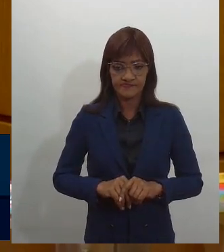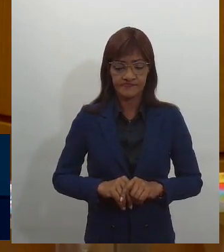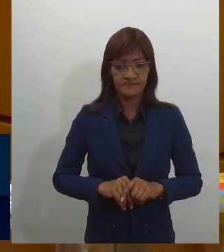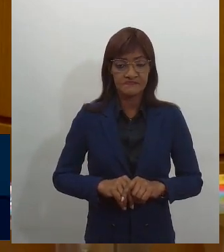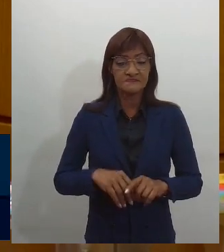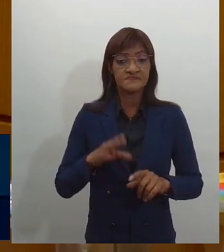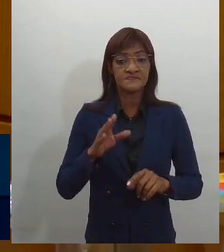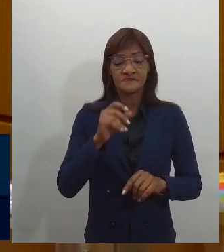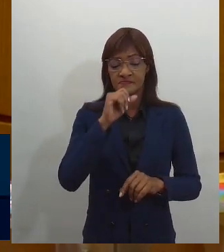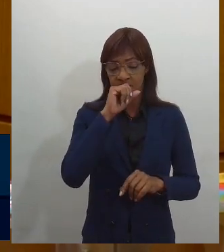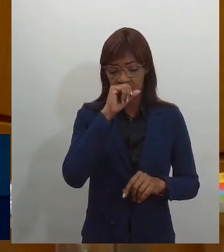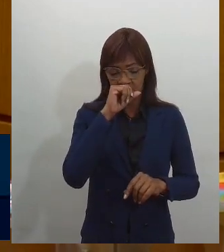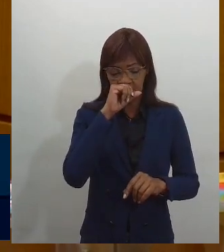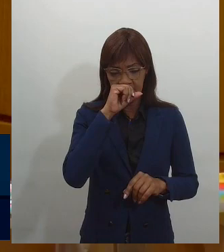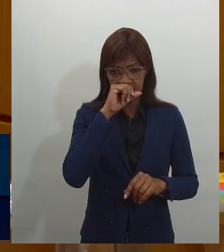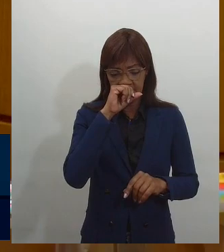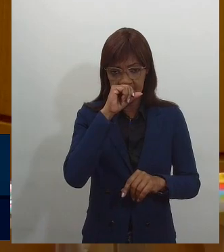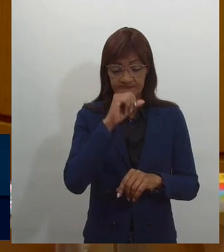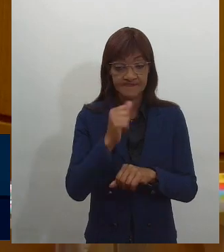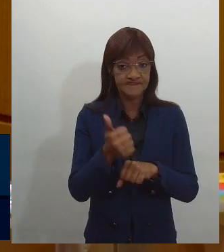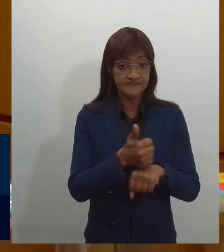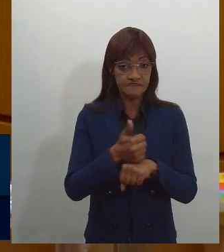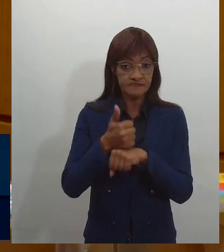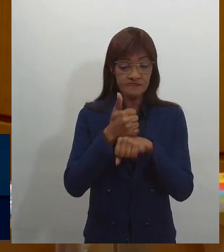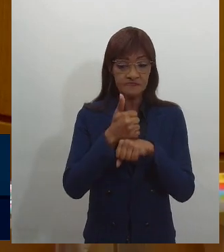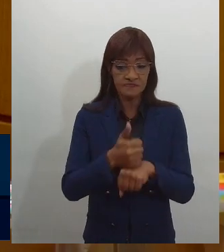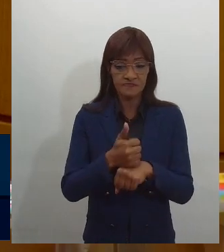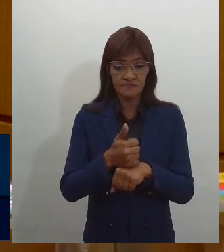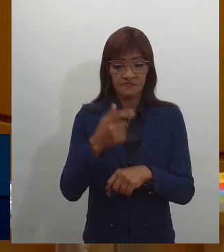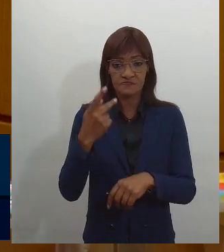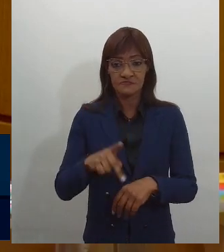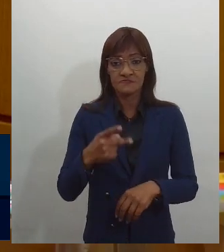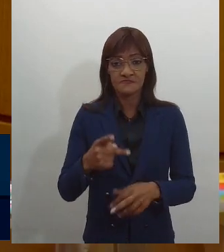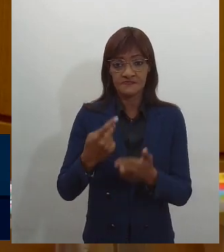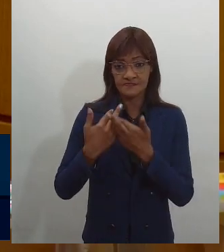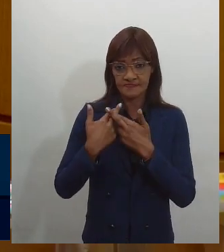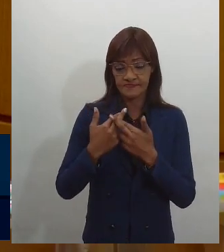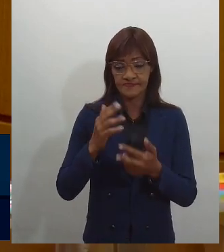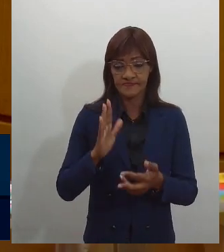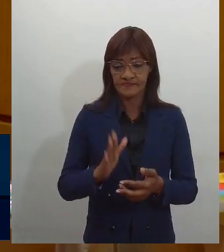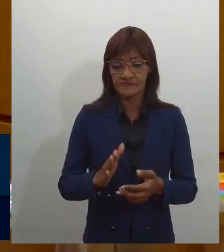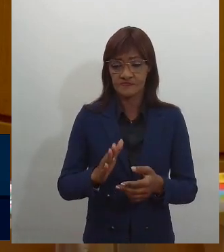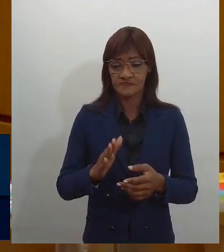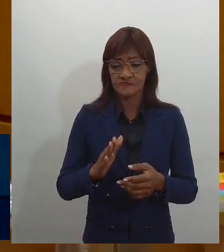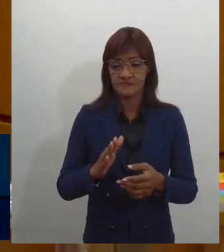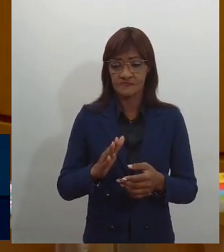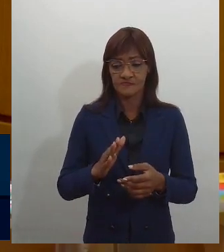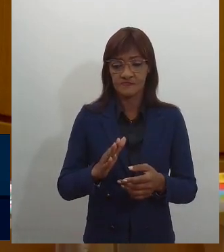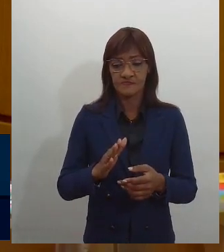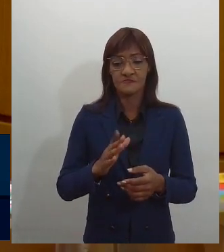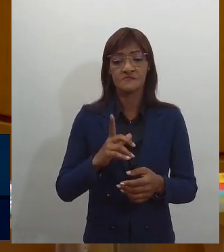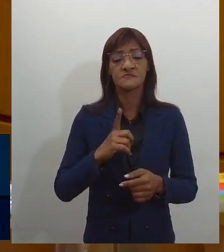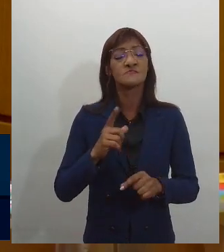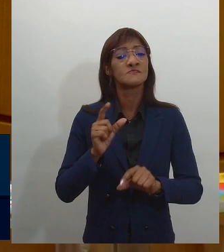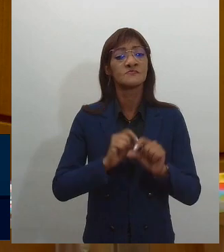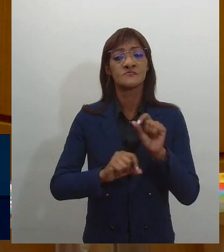de cultura em Sergipe demonstram um imenso comprometimento para acompanhar